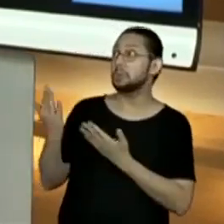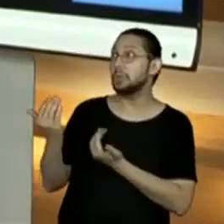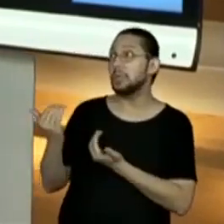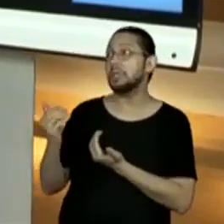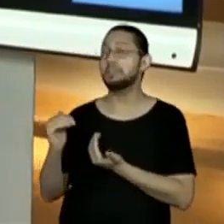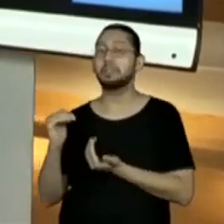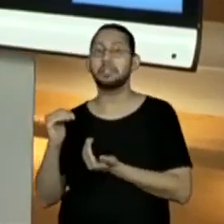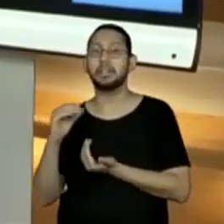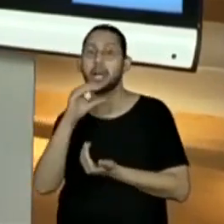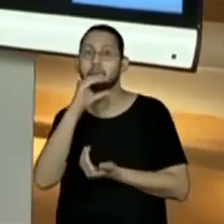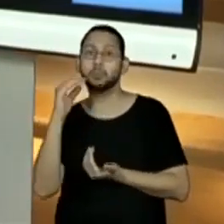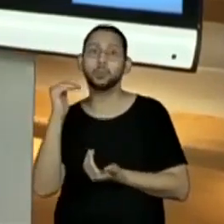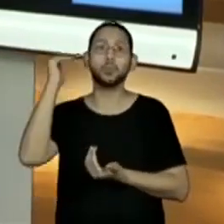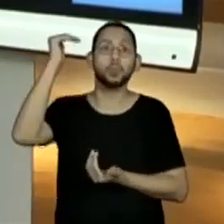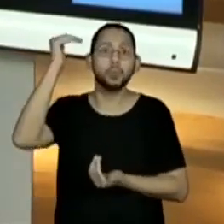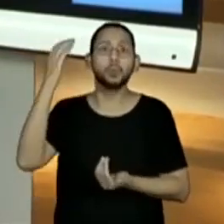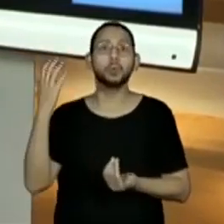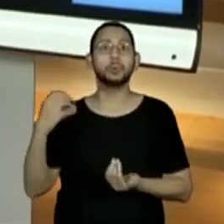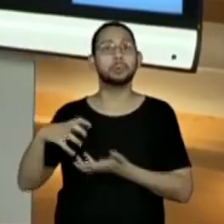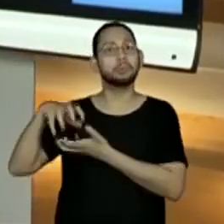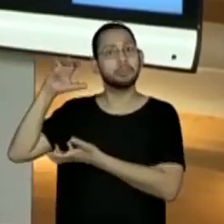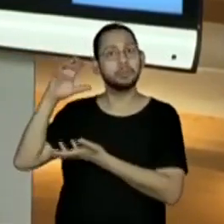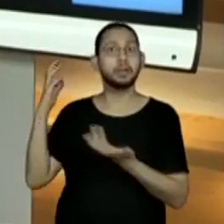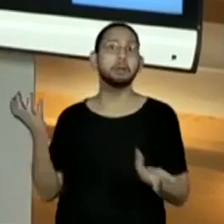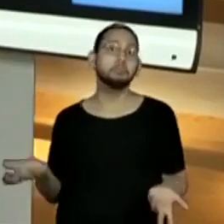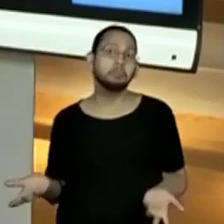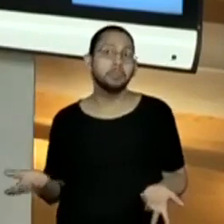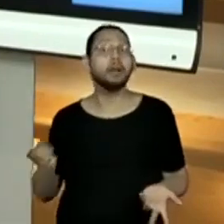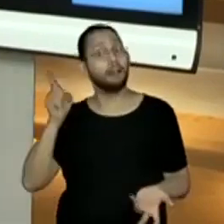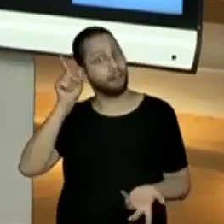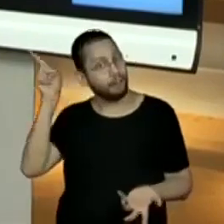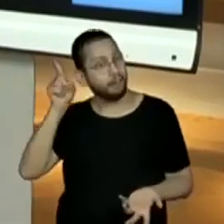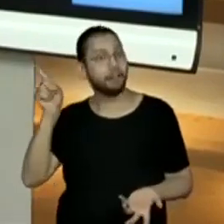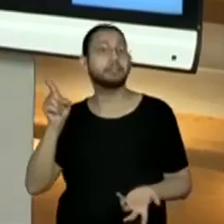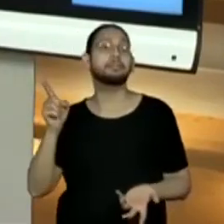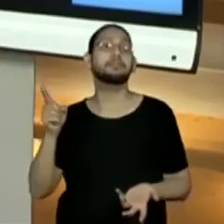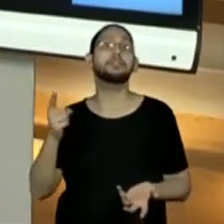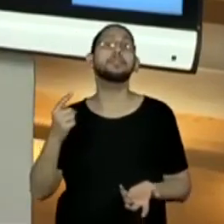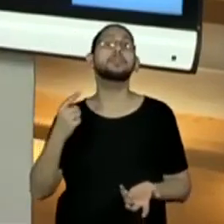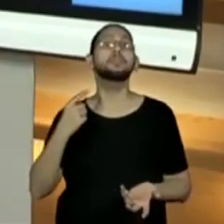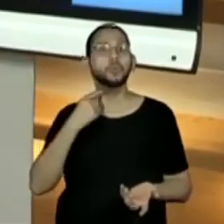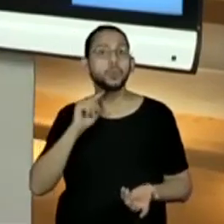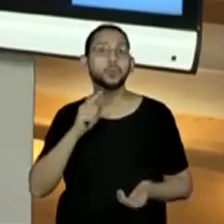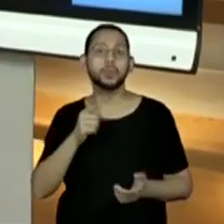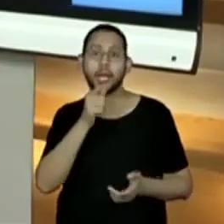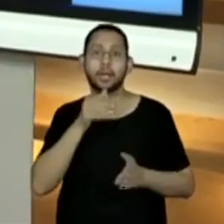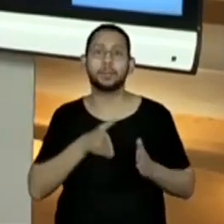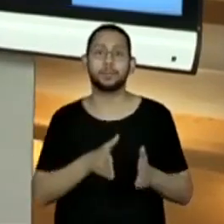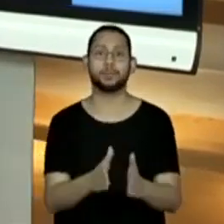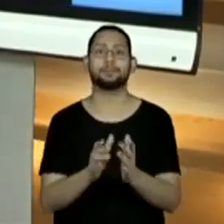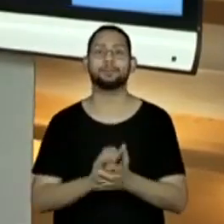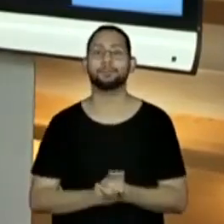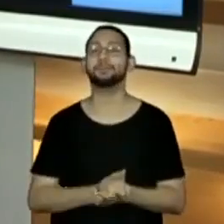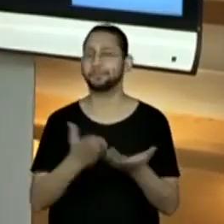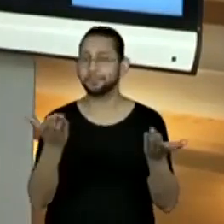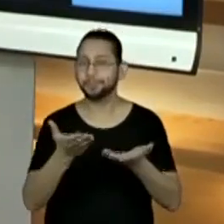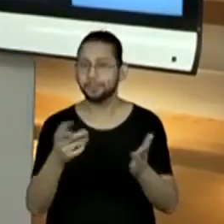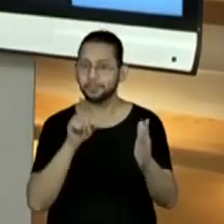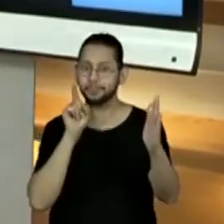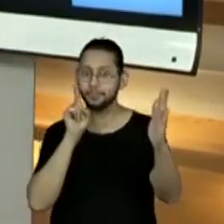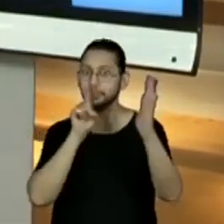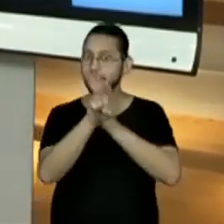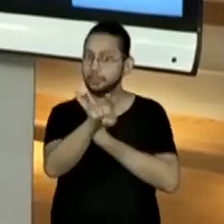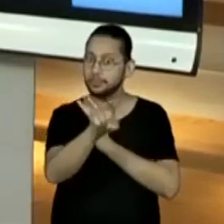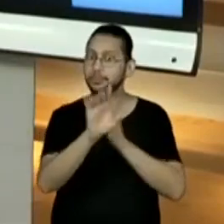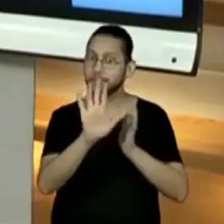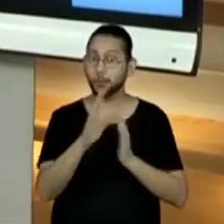coisa assim. Mas é esta pessoa que polui o Rio Tietê. Agora eu vou fazer outra pergunta para vocês. Olha só,